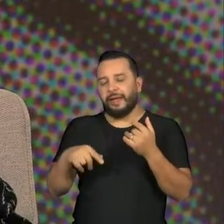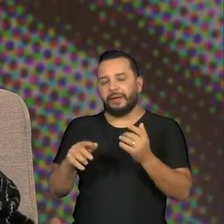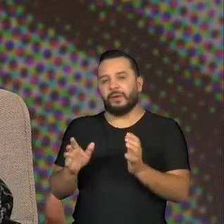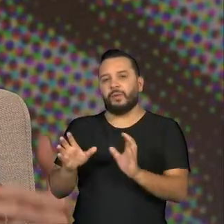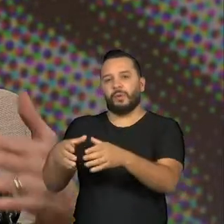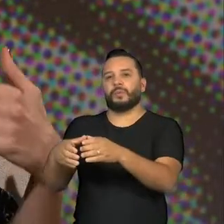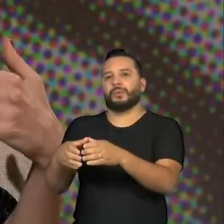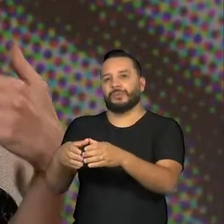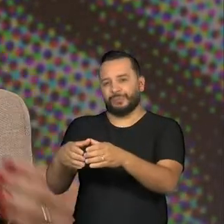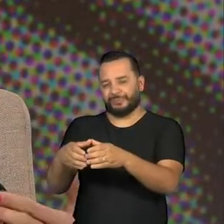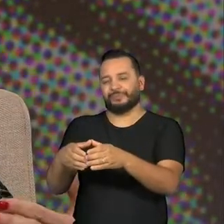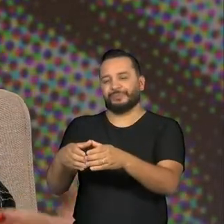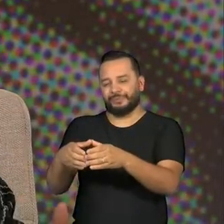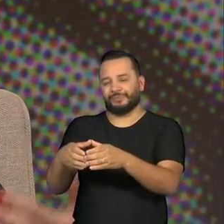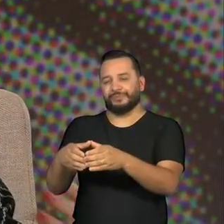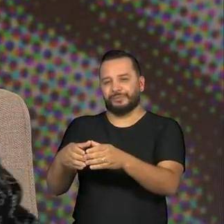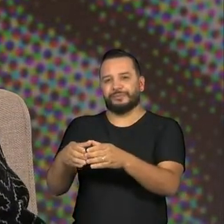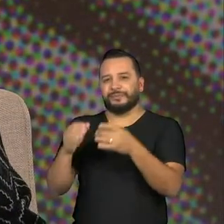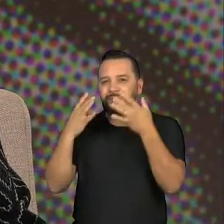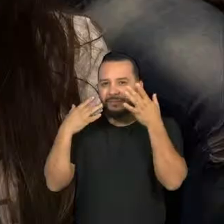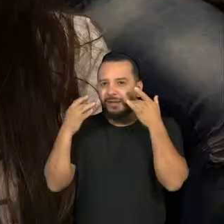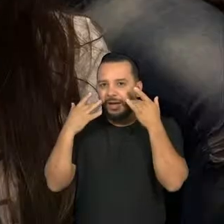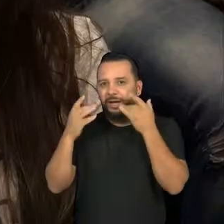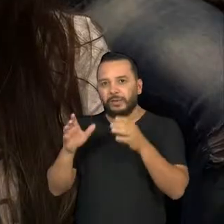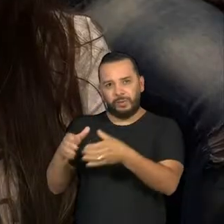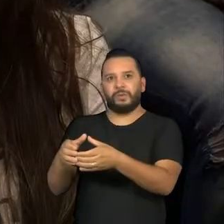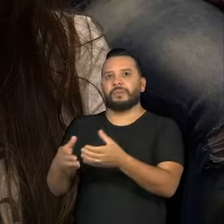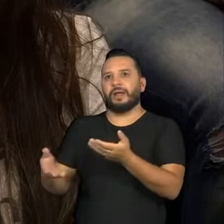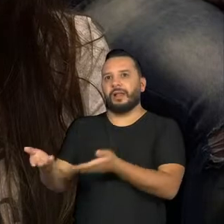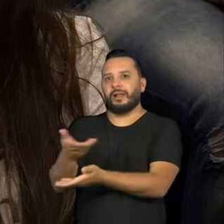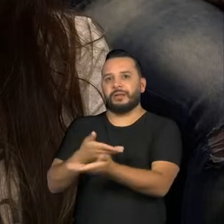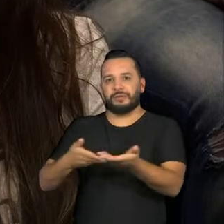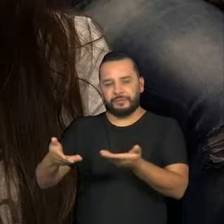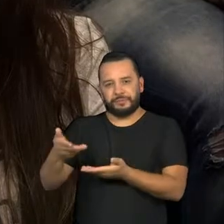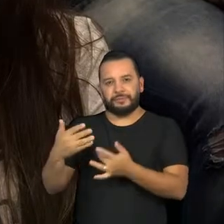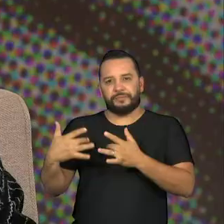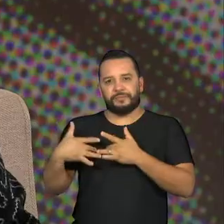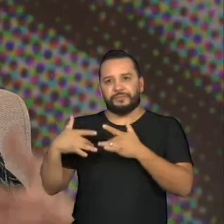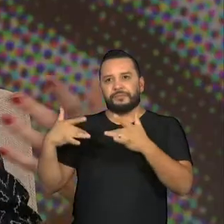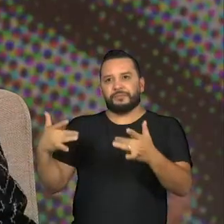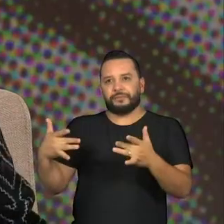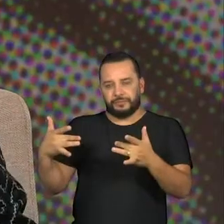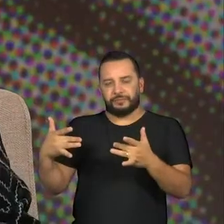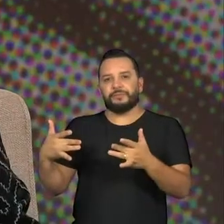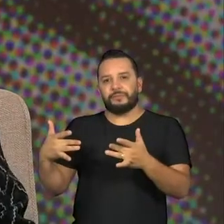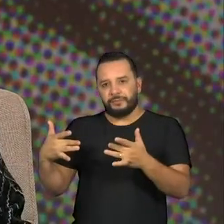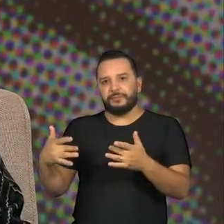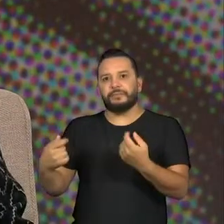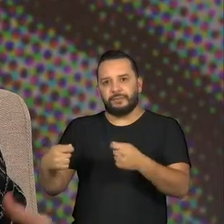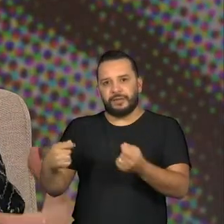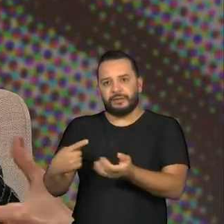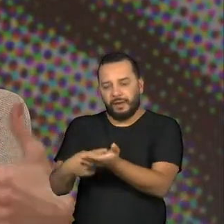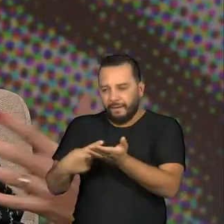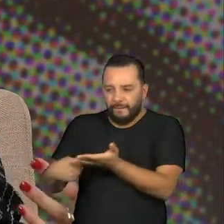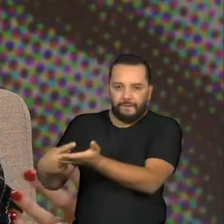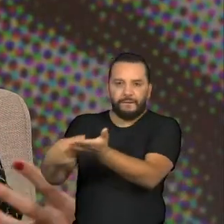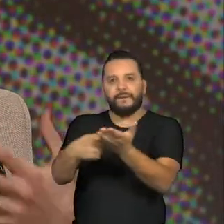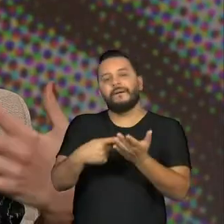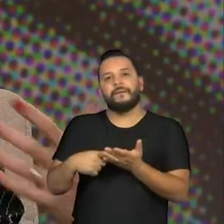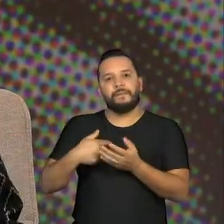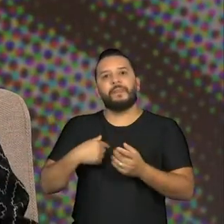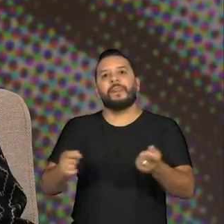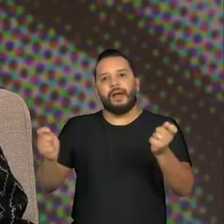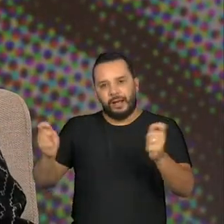O teatro, ele exige relação. Ele exige generosidade, ele exige rede, ele exige capacidade